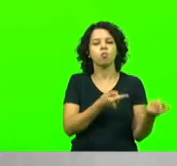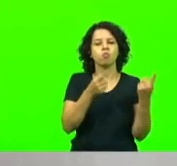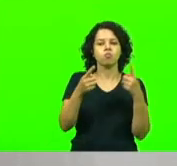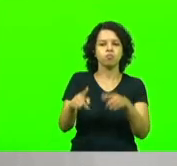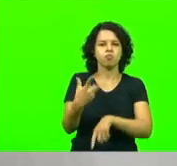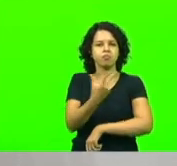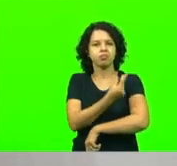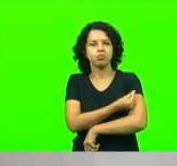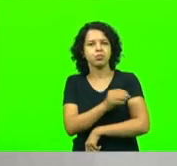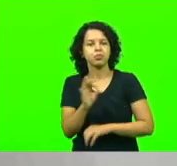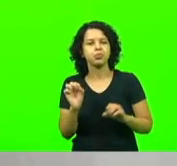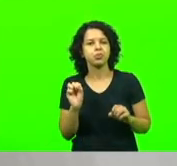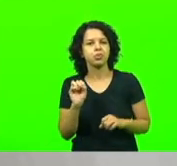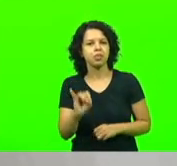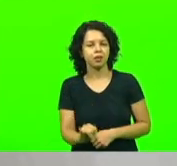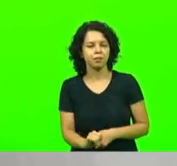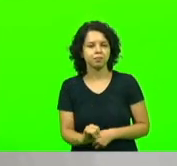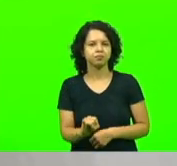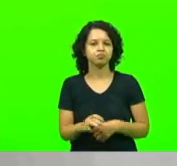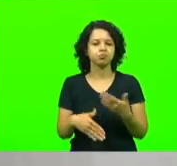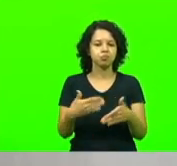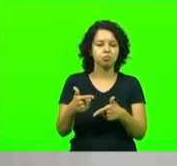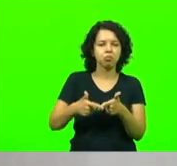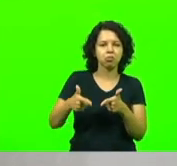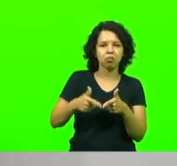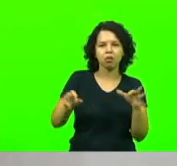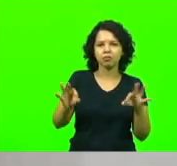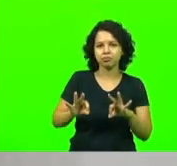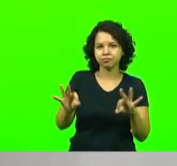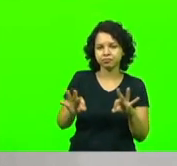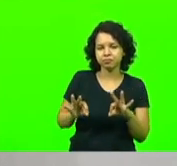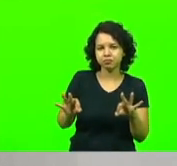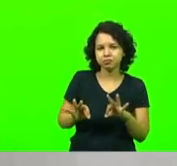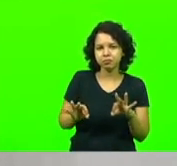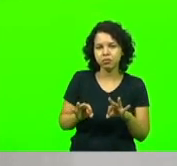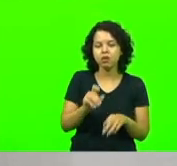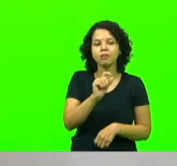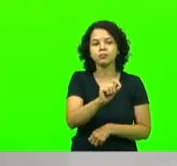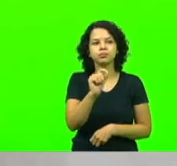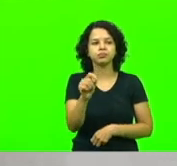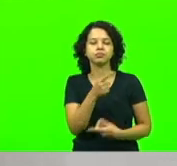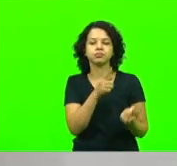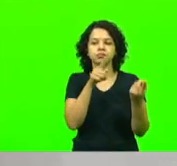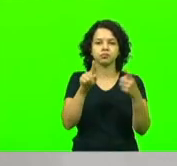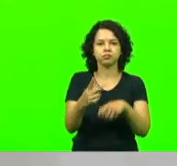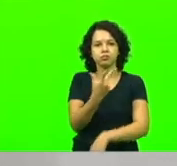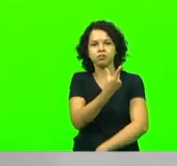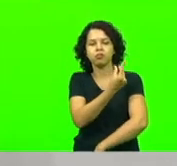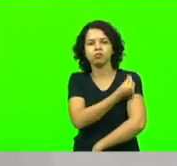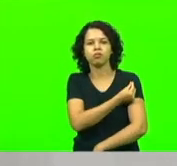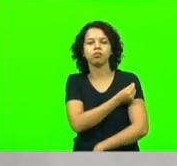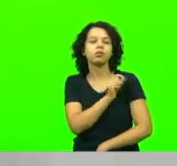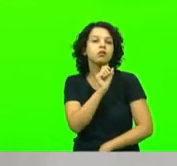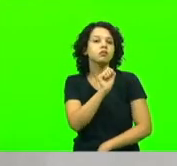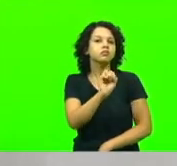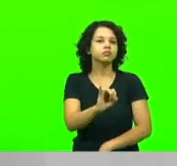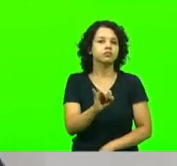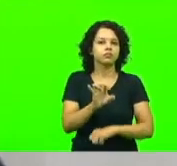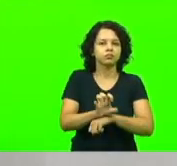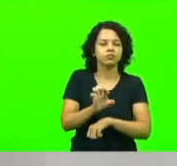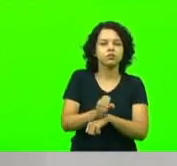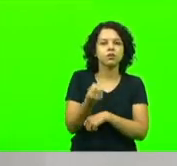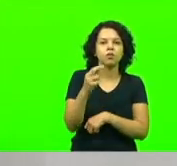nenhum tipo de efeito adverso? Quem seria contra a vacina se o Estado, ou a farmácia,